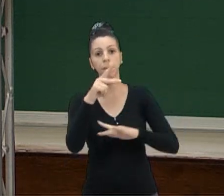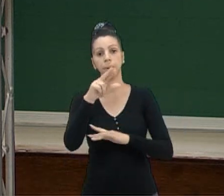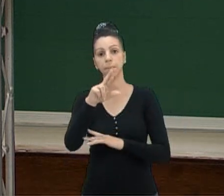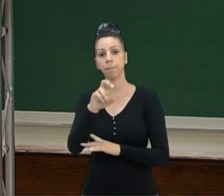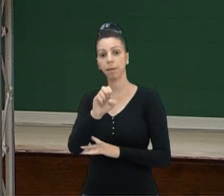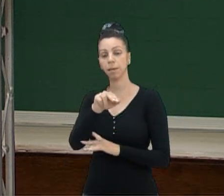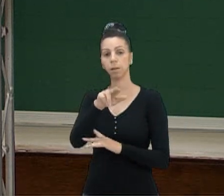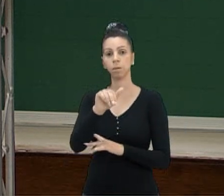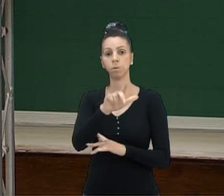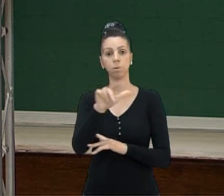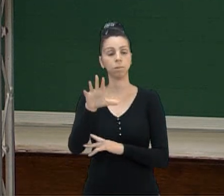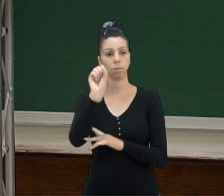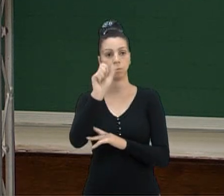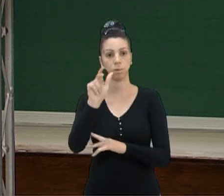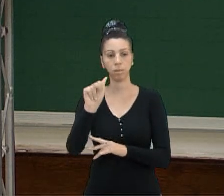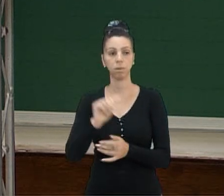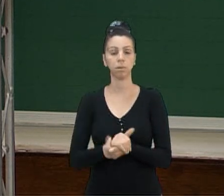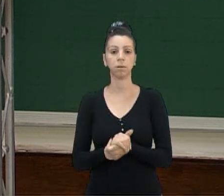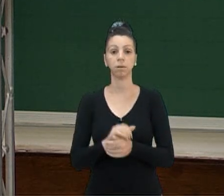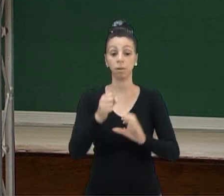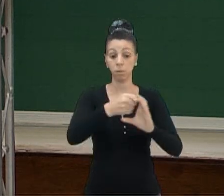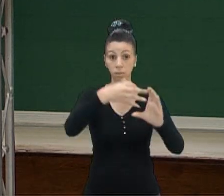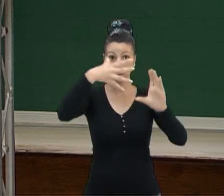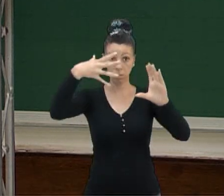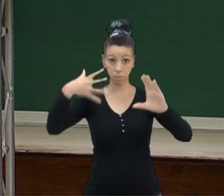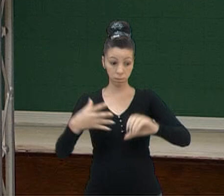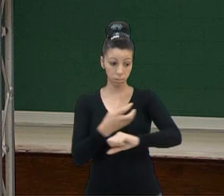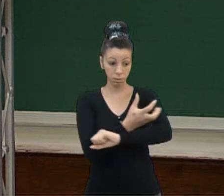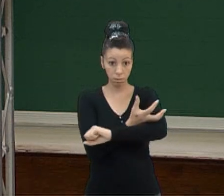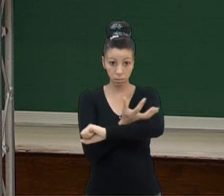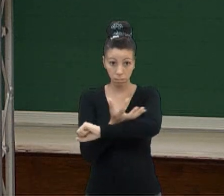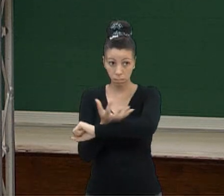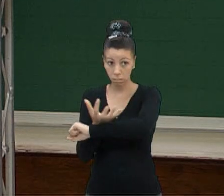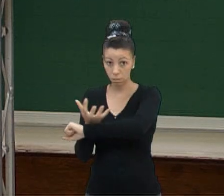aqui. Nós vamos ter algumas características de relevo ali,